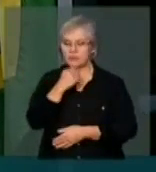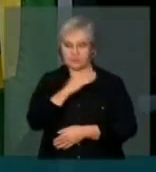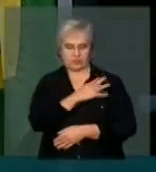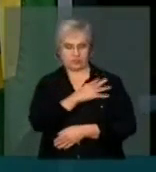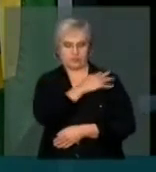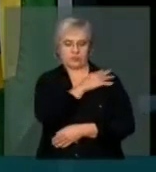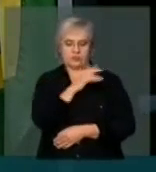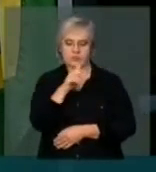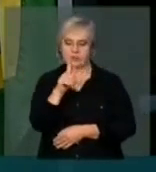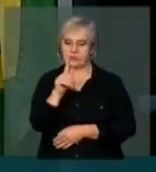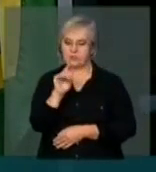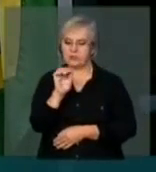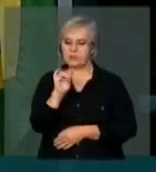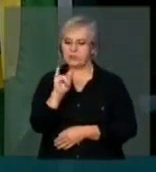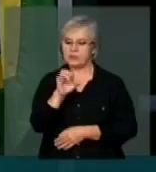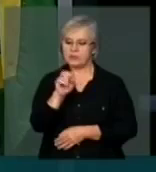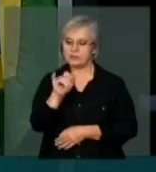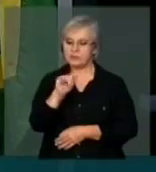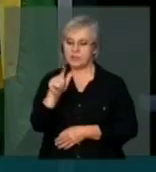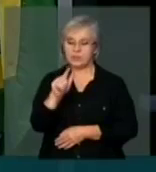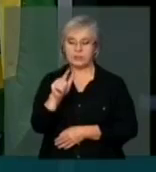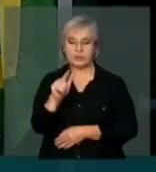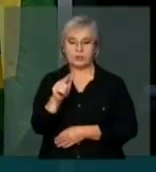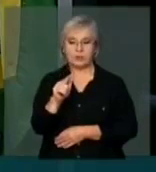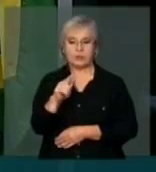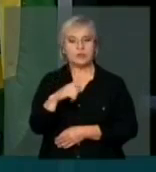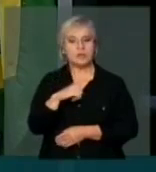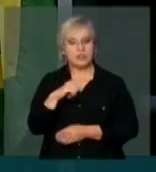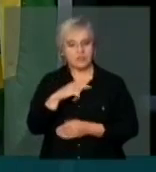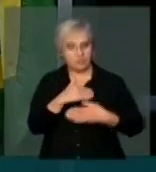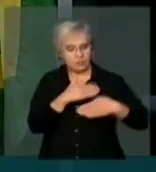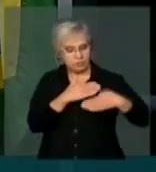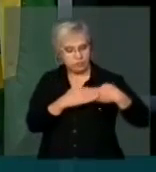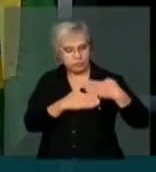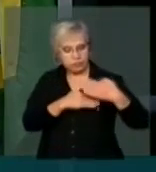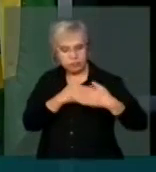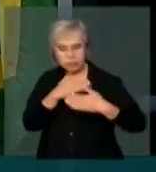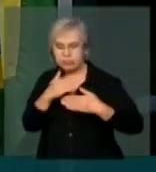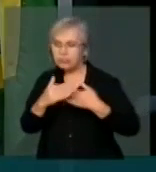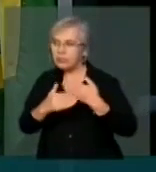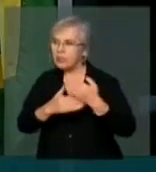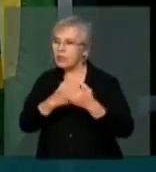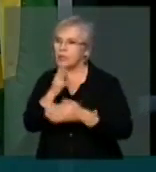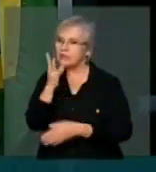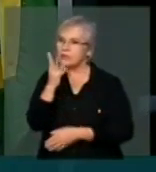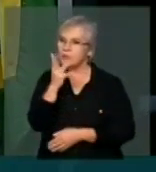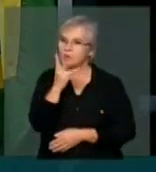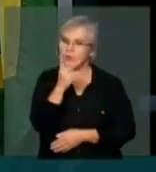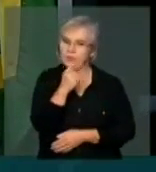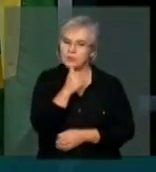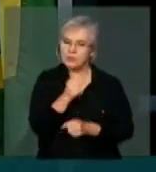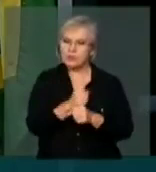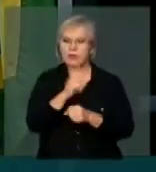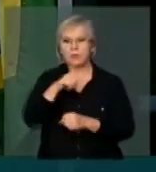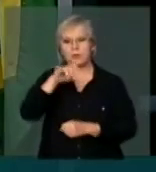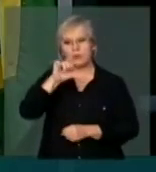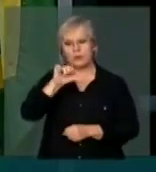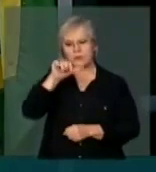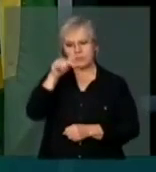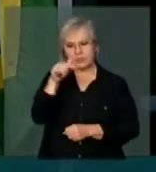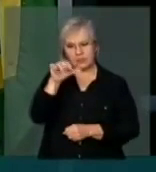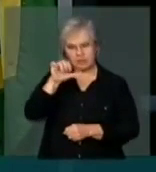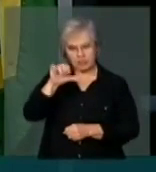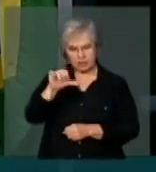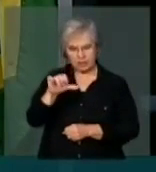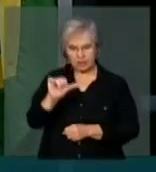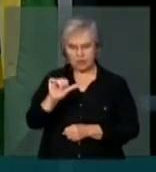governo militar procurou fazê-lo lento, gradual e seguro. Do fim do AI-5 em 1979, à